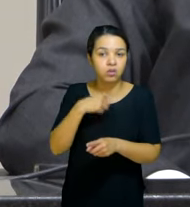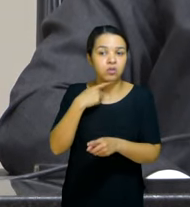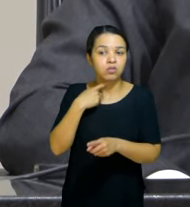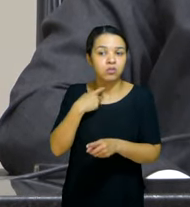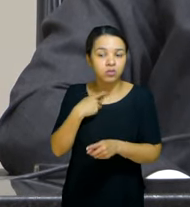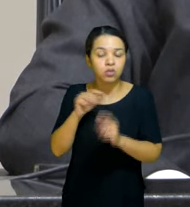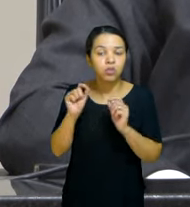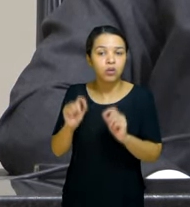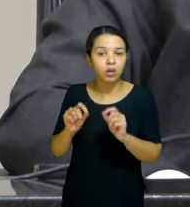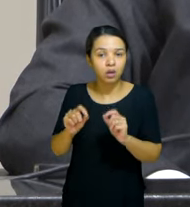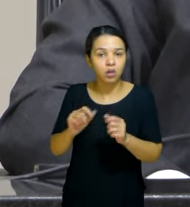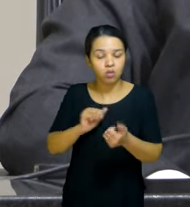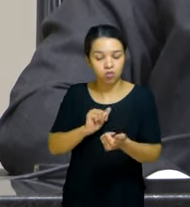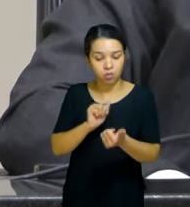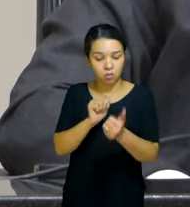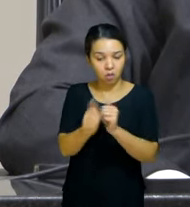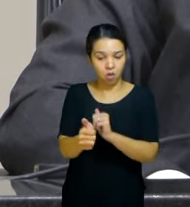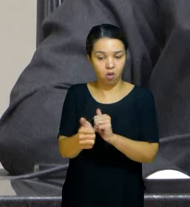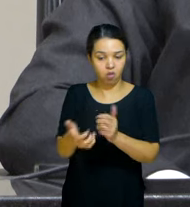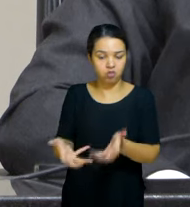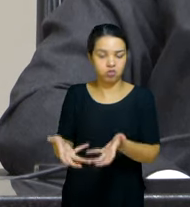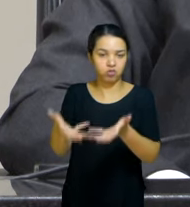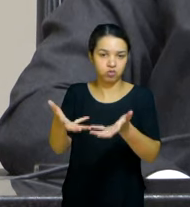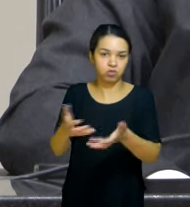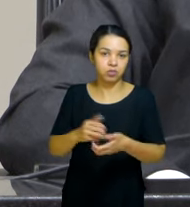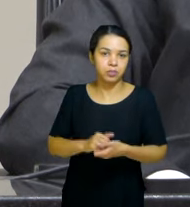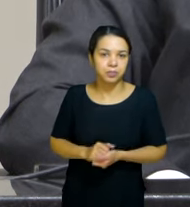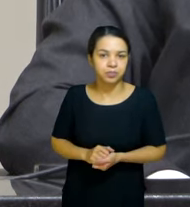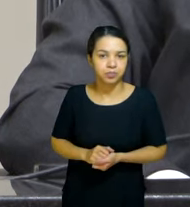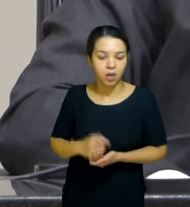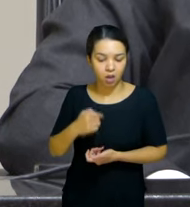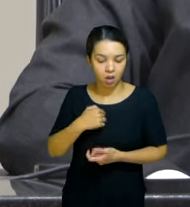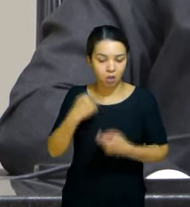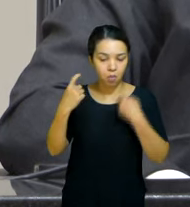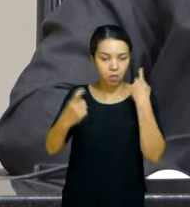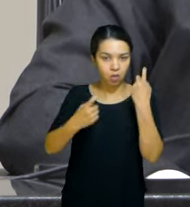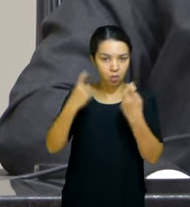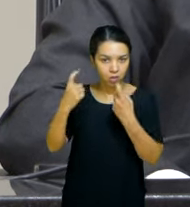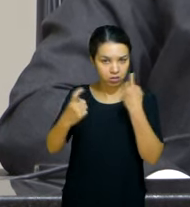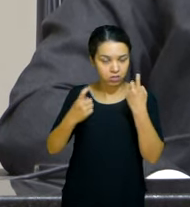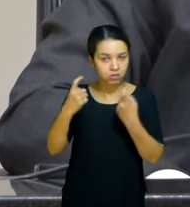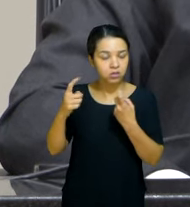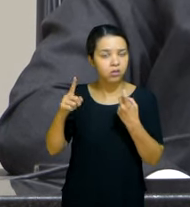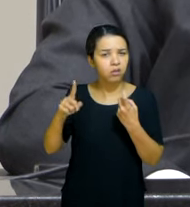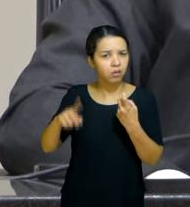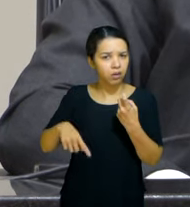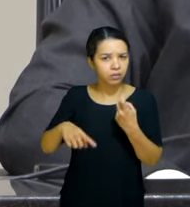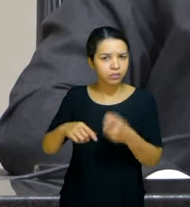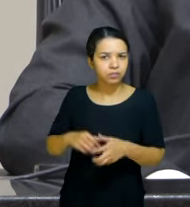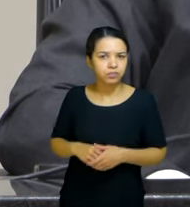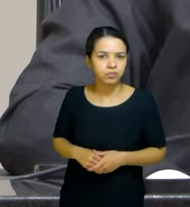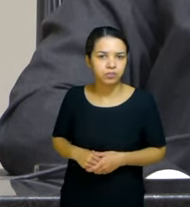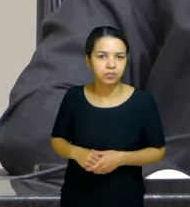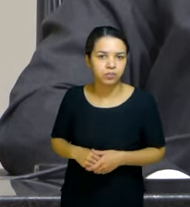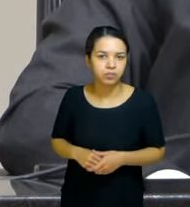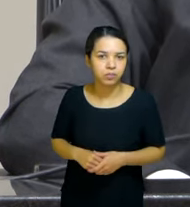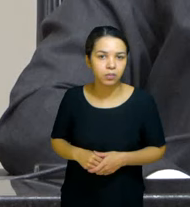atividade. Então, a minha preocupação é isso, é que, pelo que